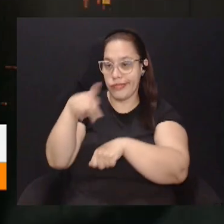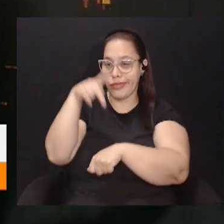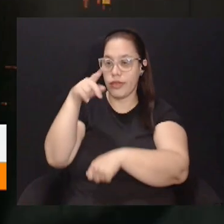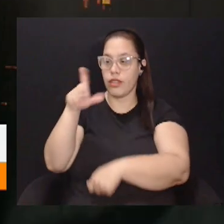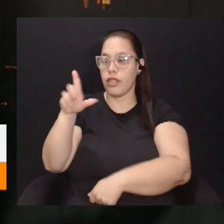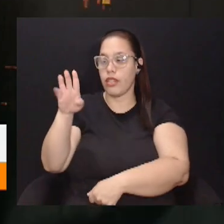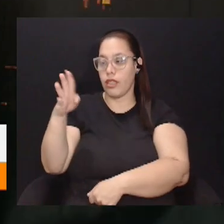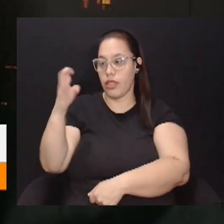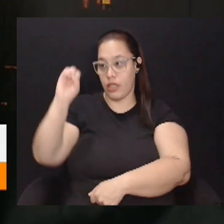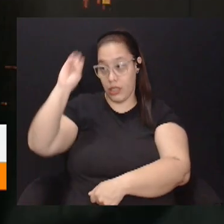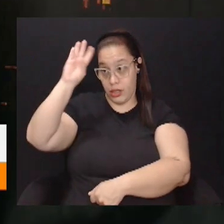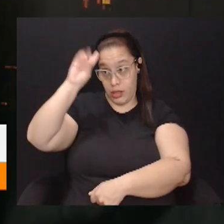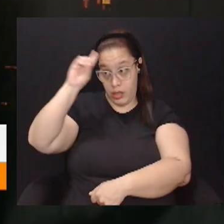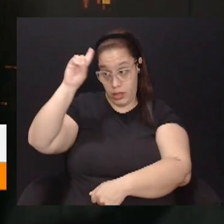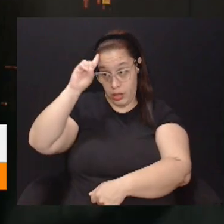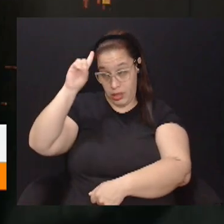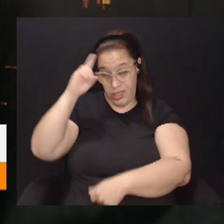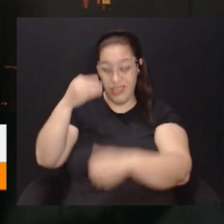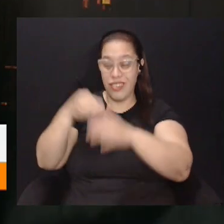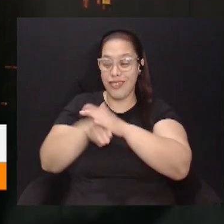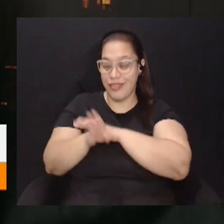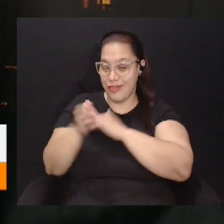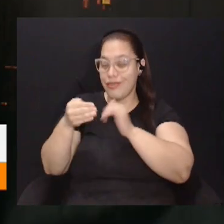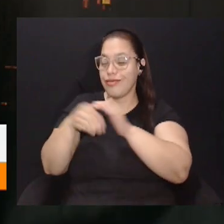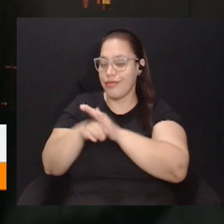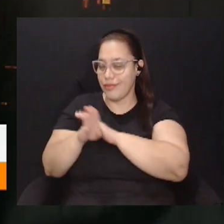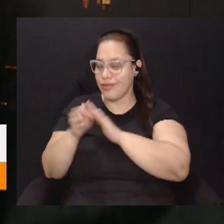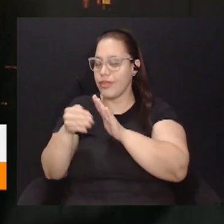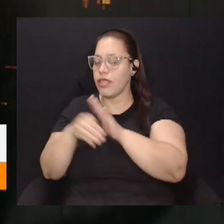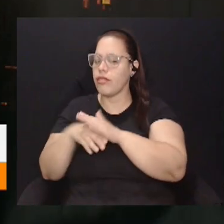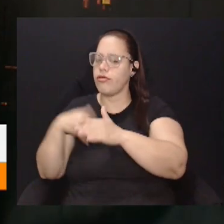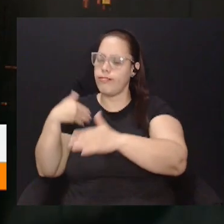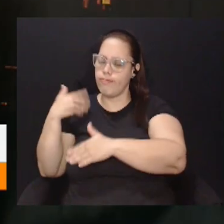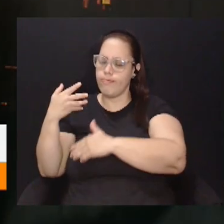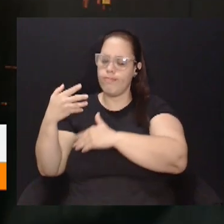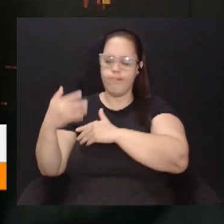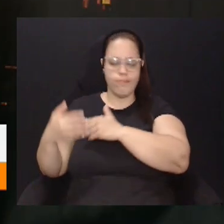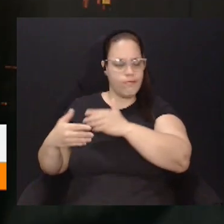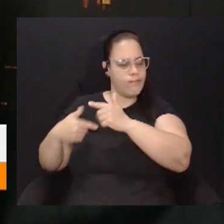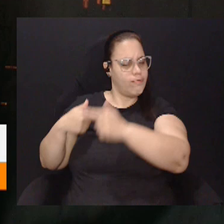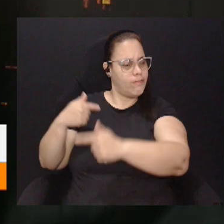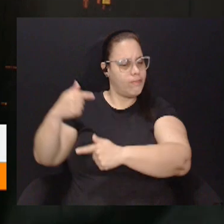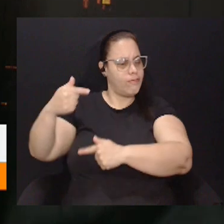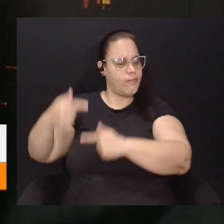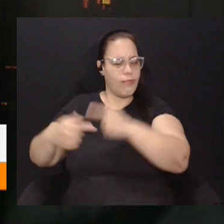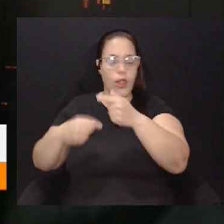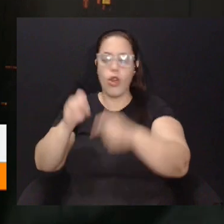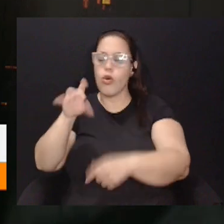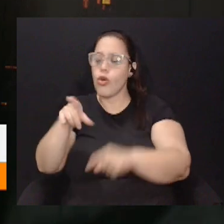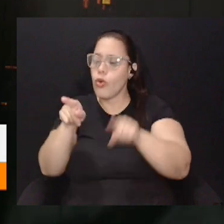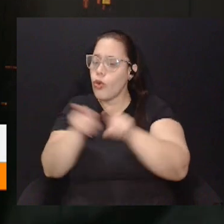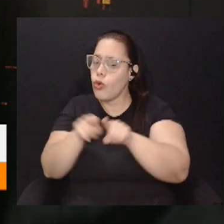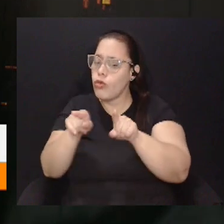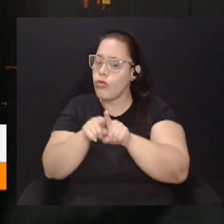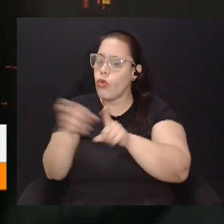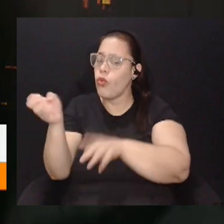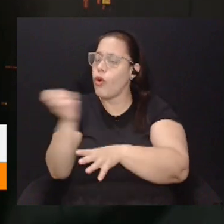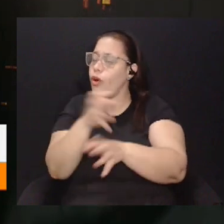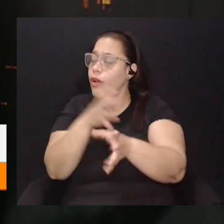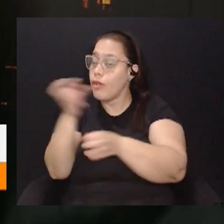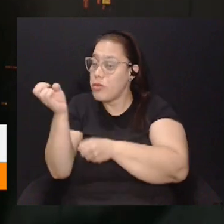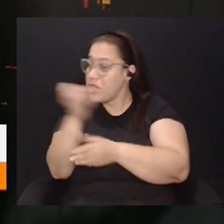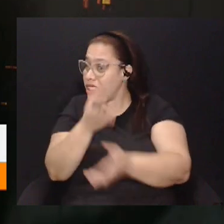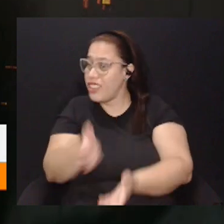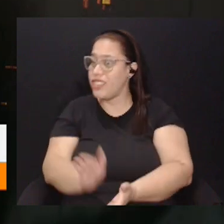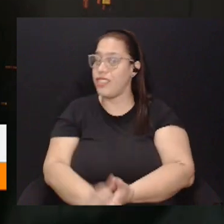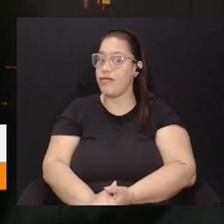são tradições que a gente vai passando de geração em geração, só que também vão sendo atualizadas, né, e vão